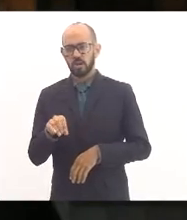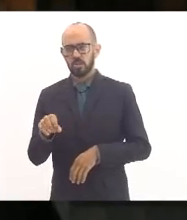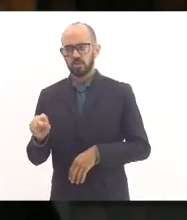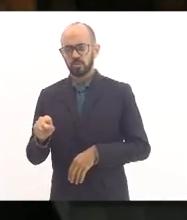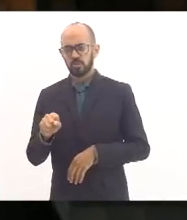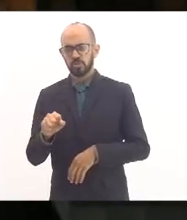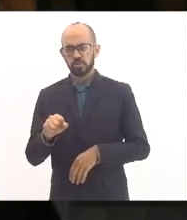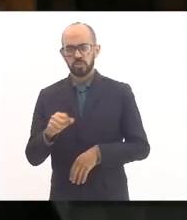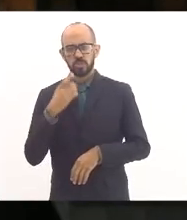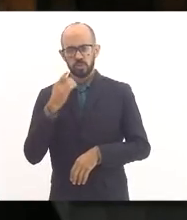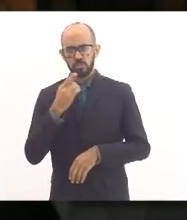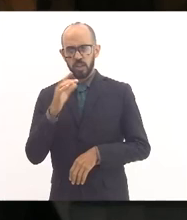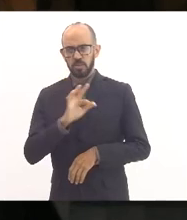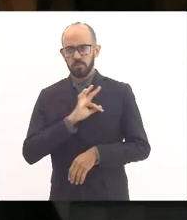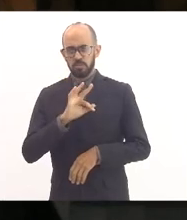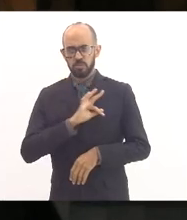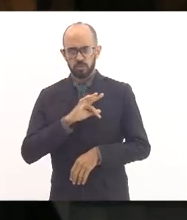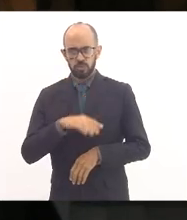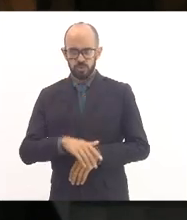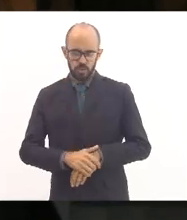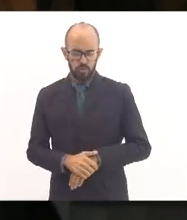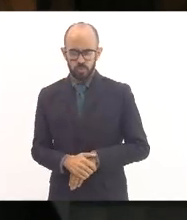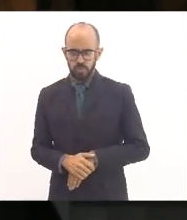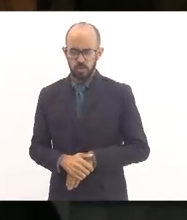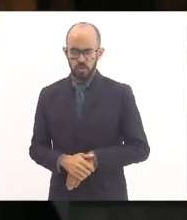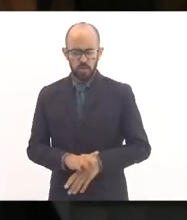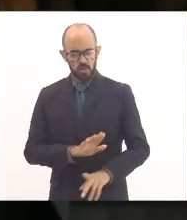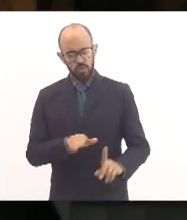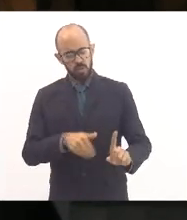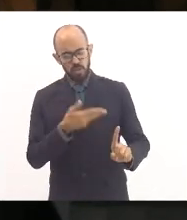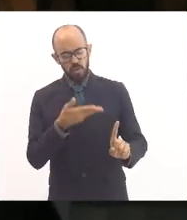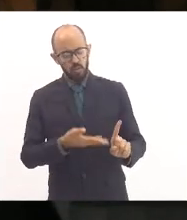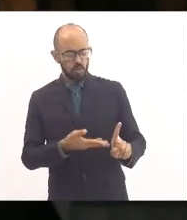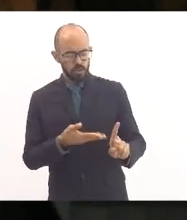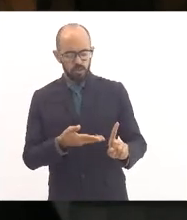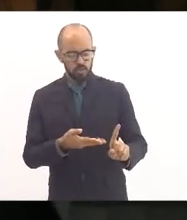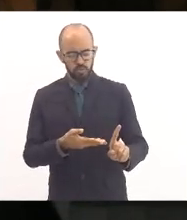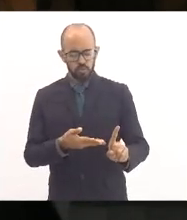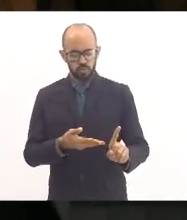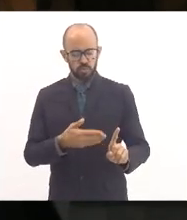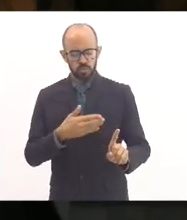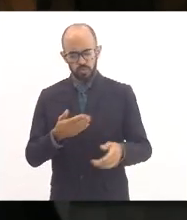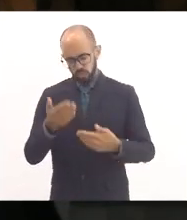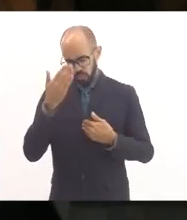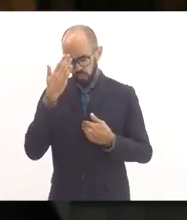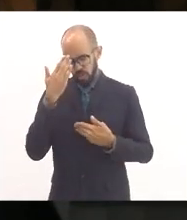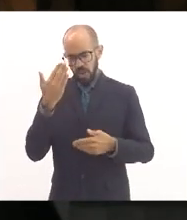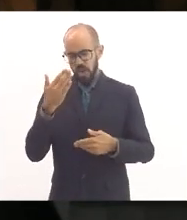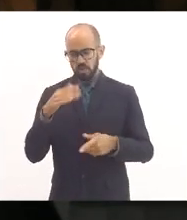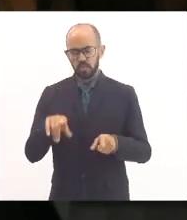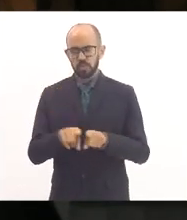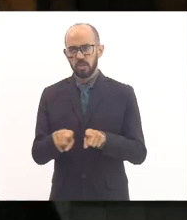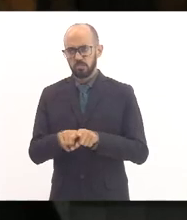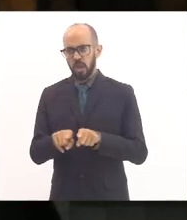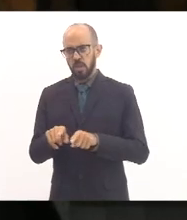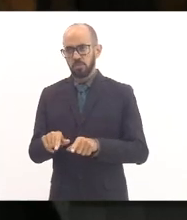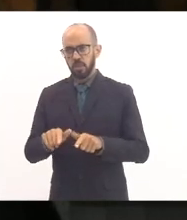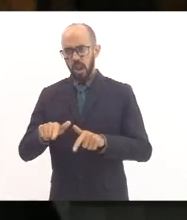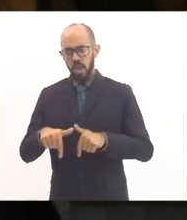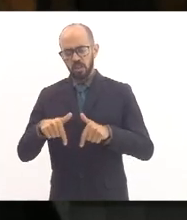Martha Rocha aos quais fácil aqui de público um reconhecimento nosso preito de gratidão para as suas atuações